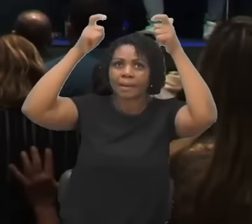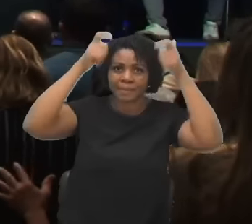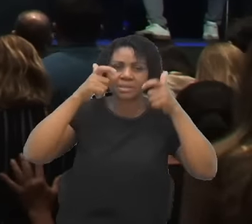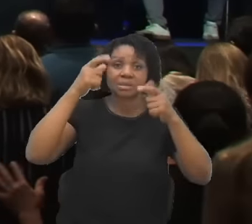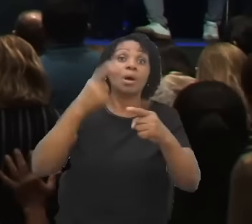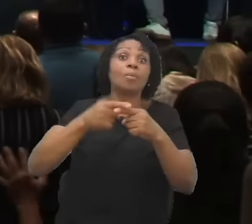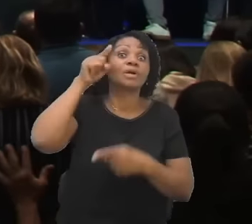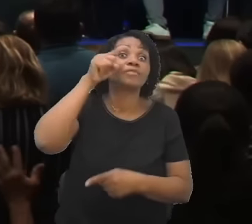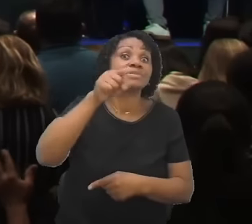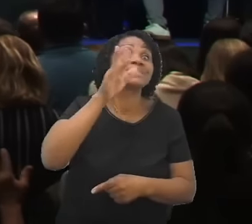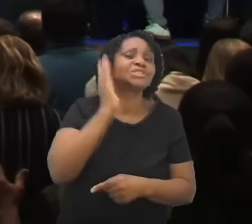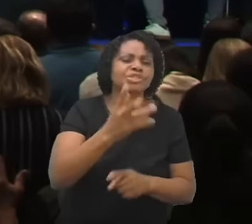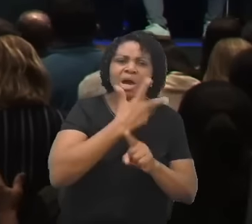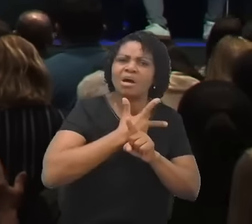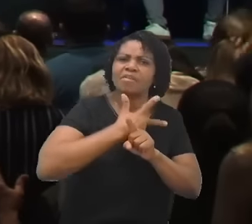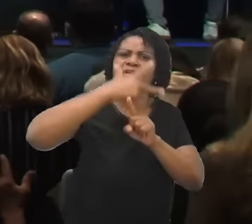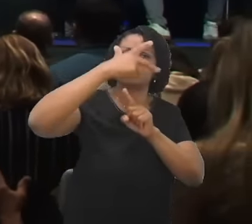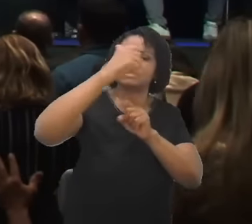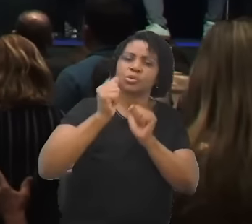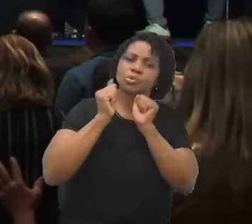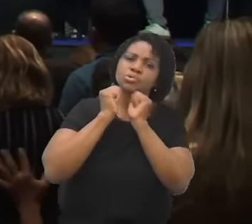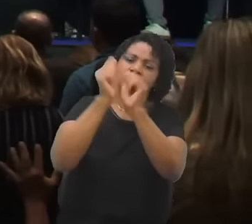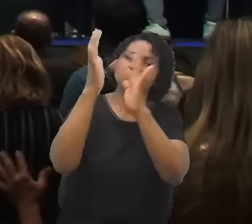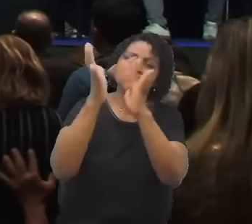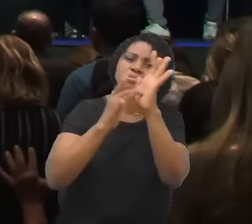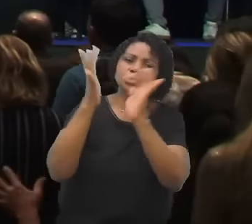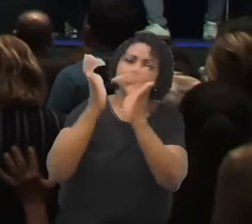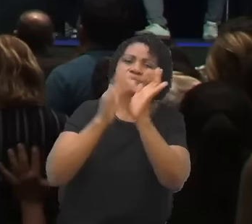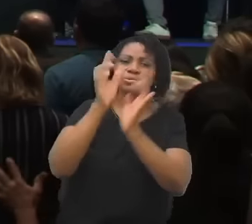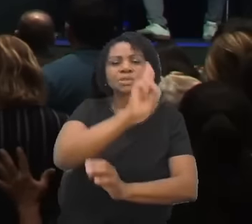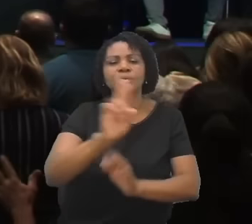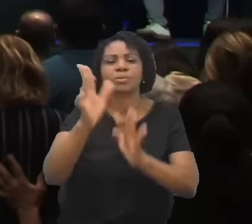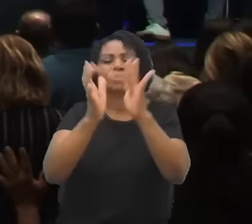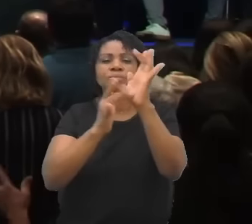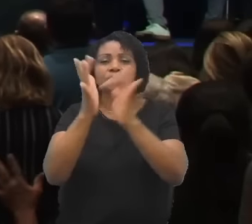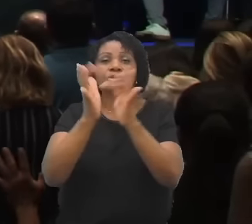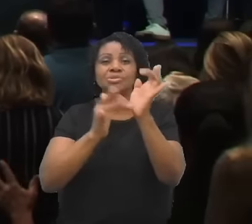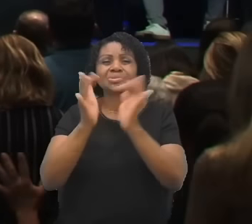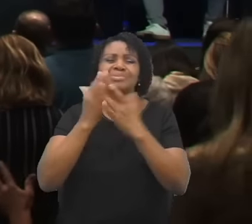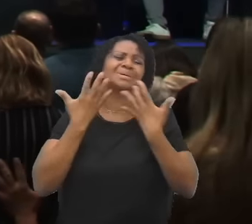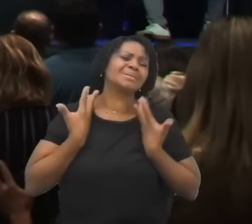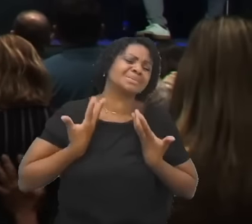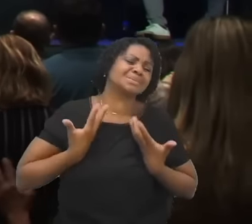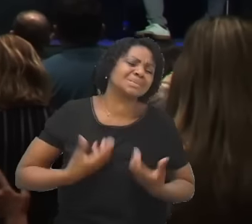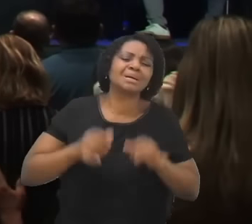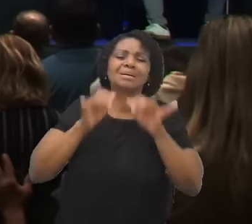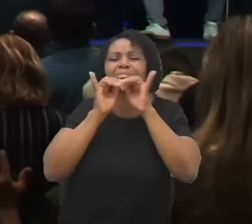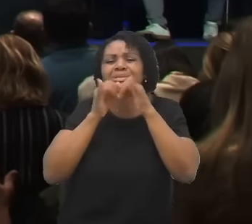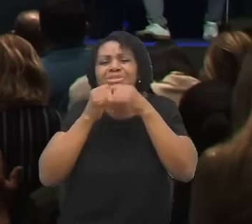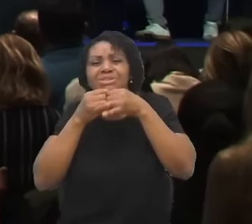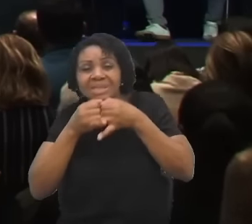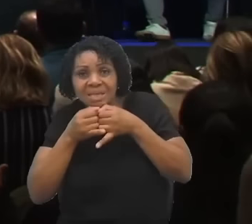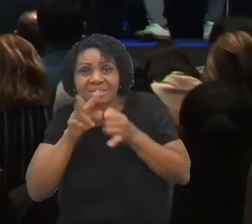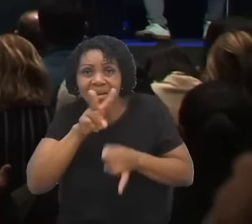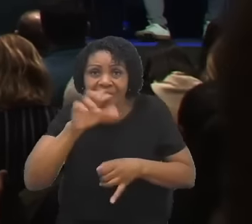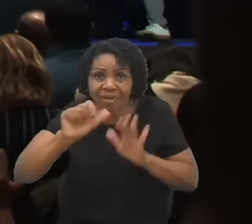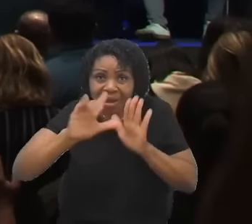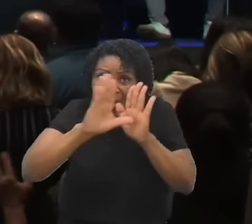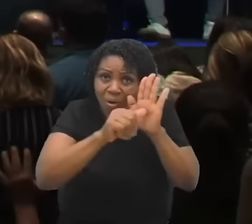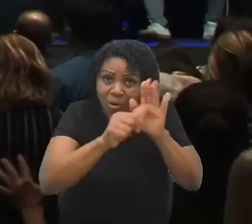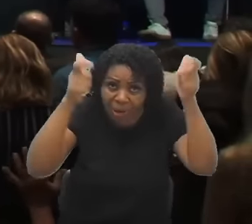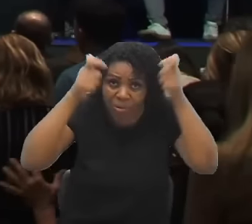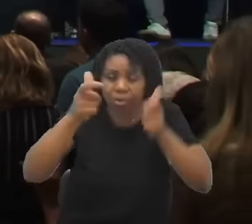porque você é mais do que vencedor em Cristo Jesus, em nome de Jesus. O desânimo, a tristeza não vai roubar